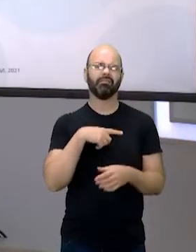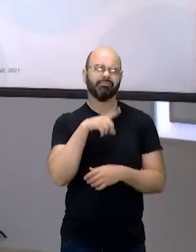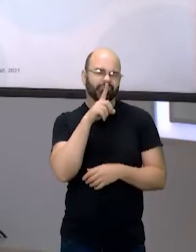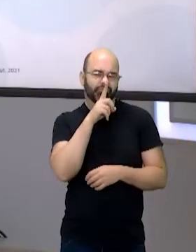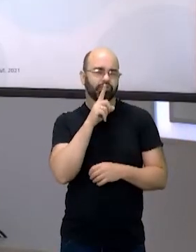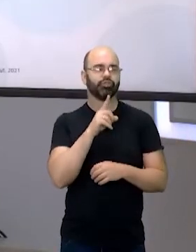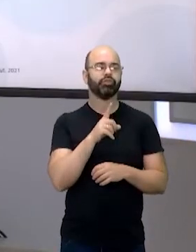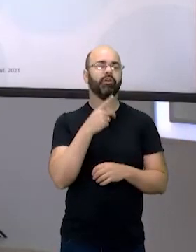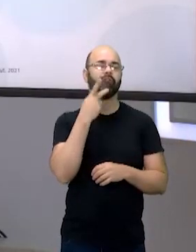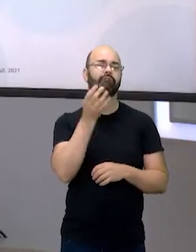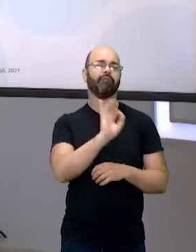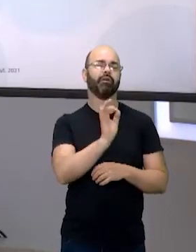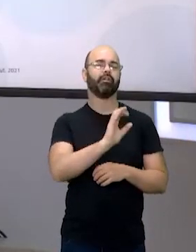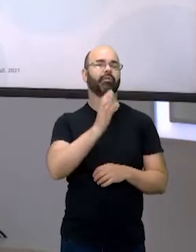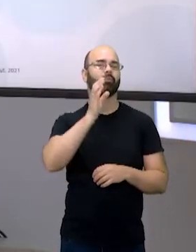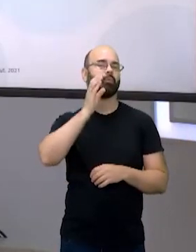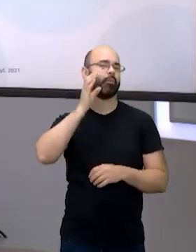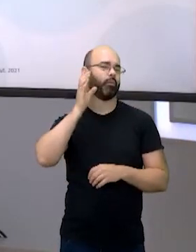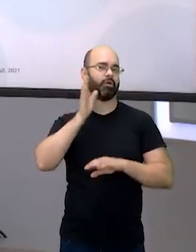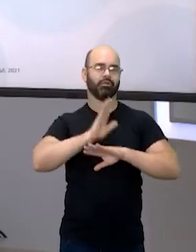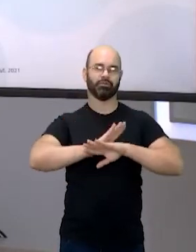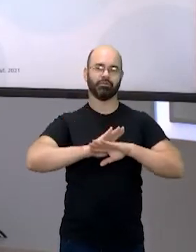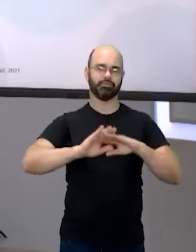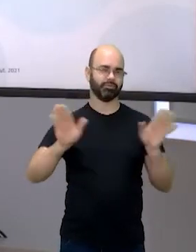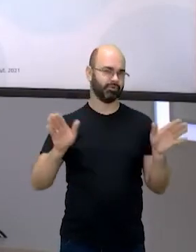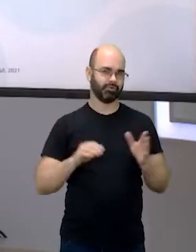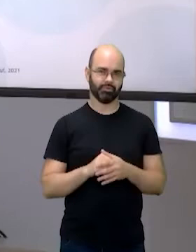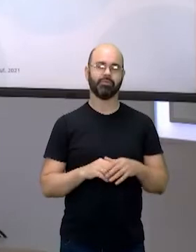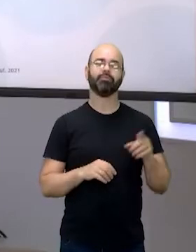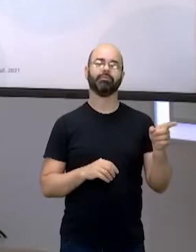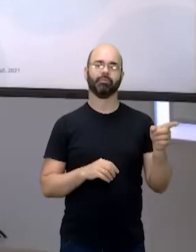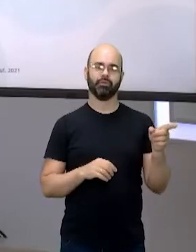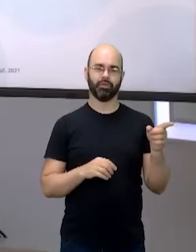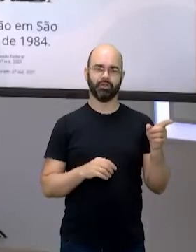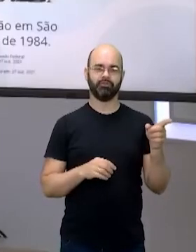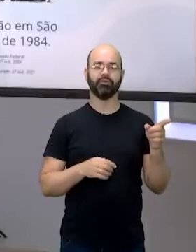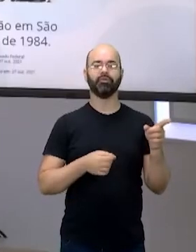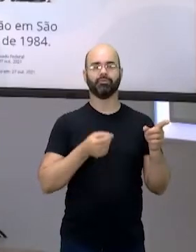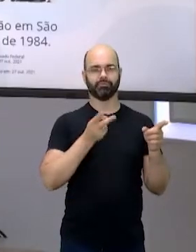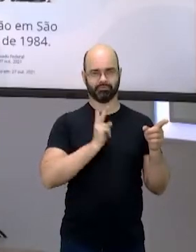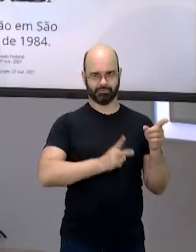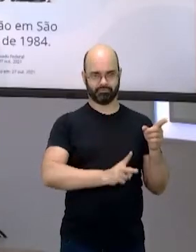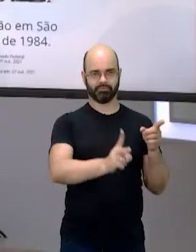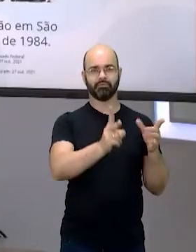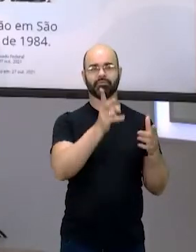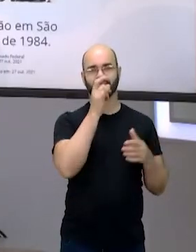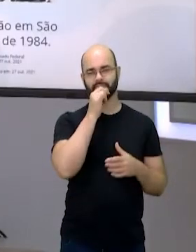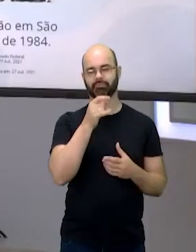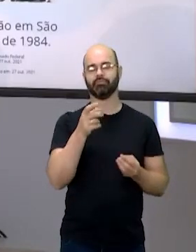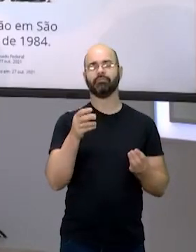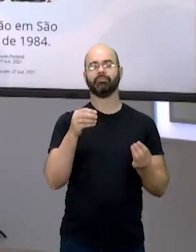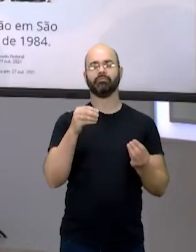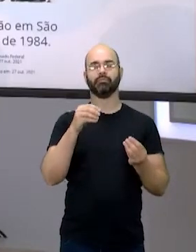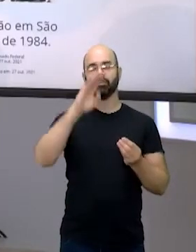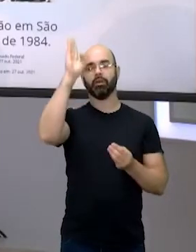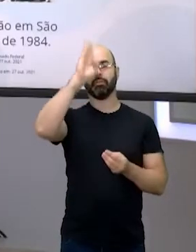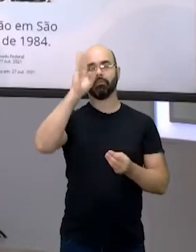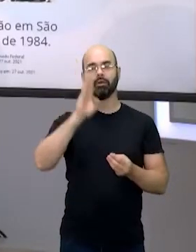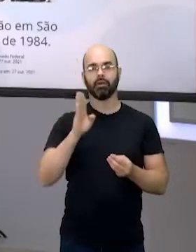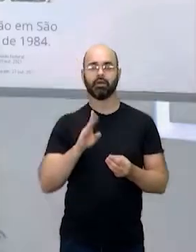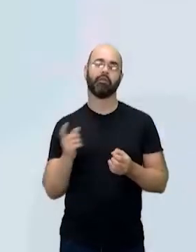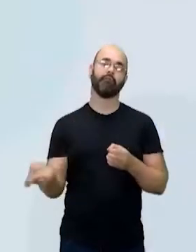uma espécie de acordo tácito para garantir a redemocratização do Brasil. Lembra disso aqui,